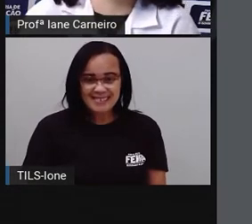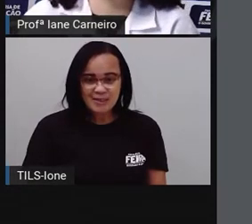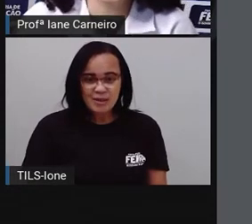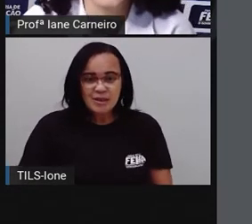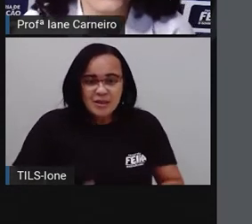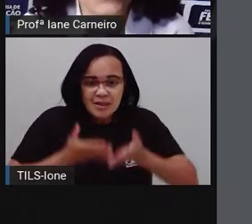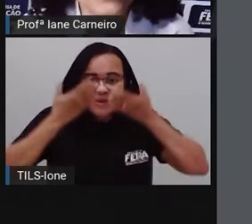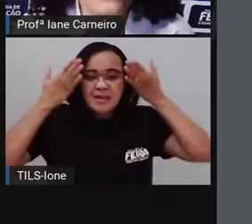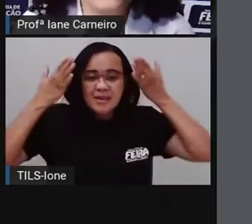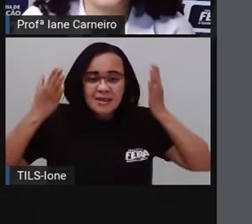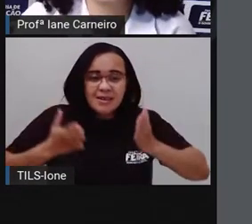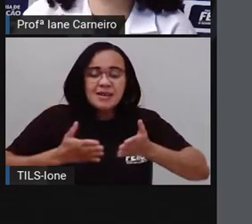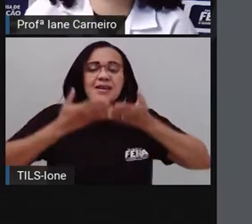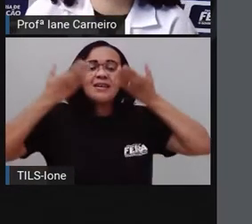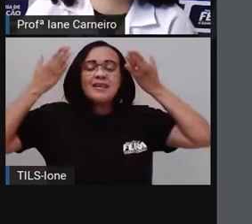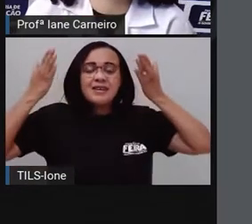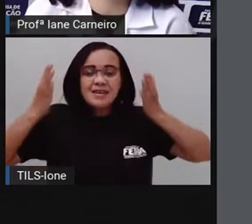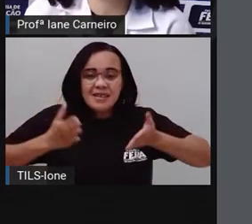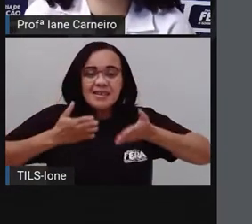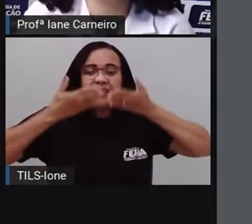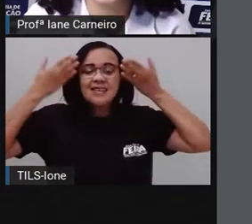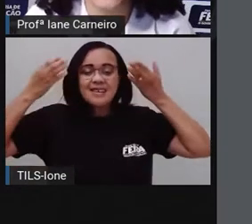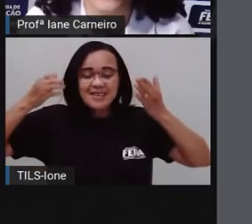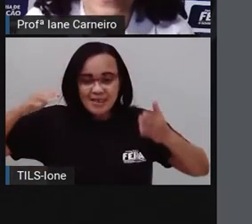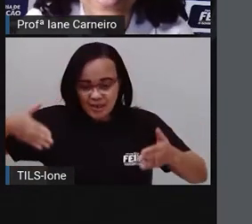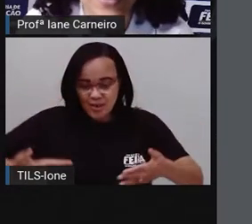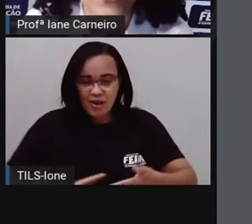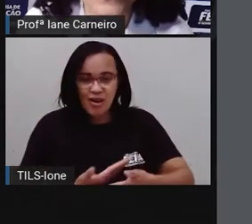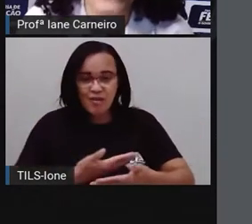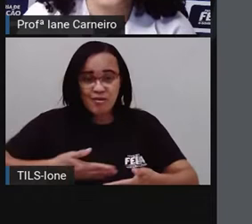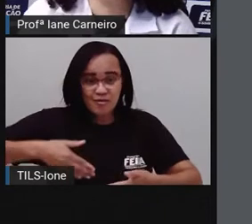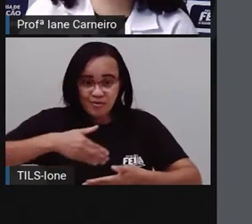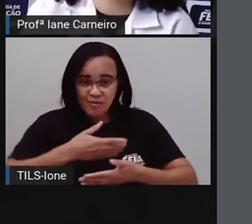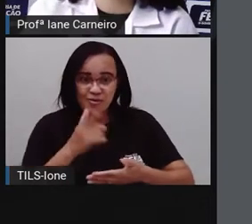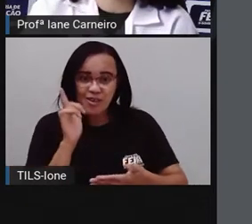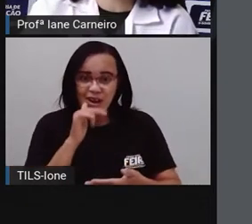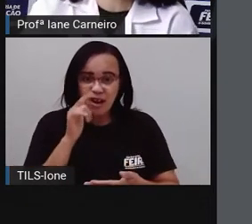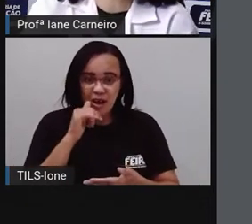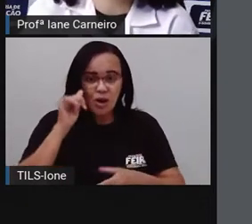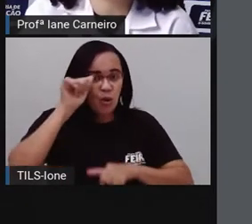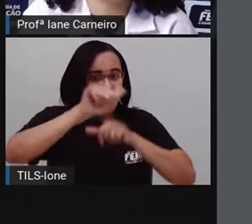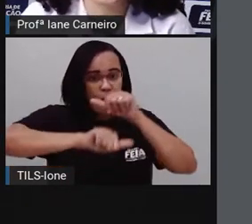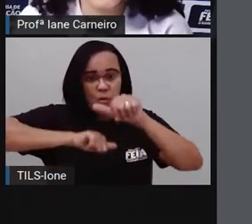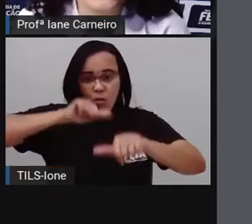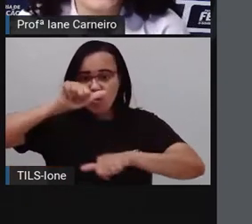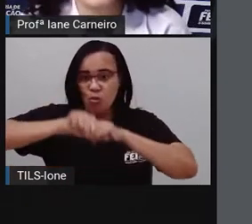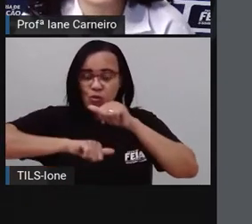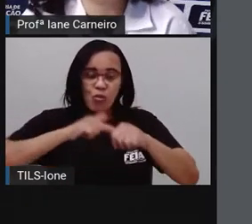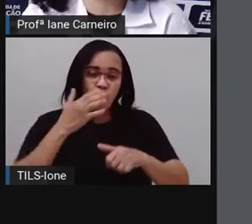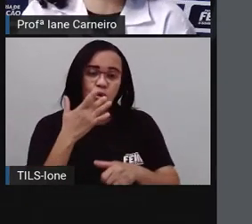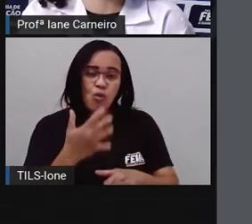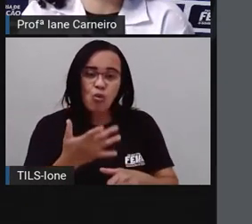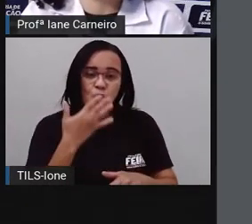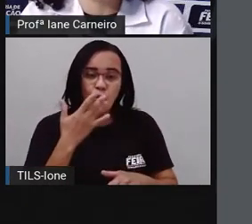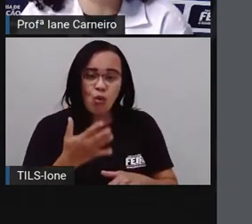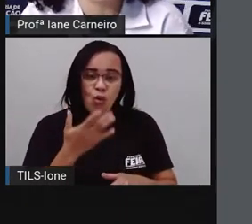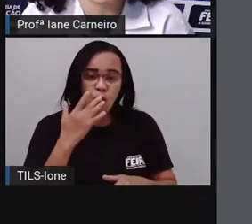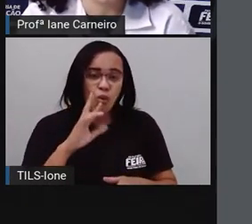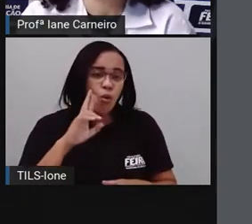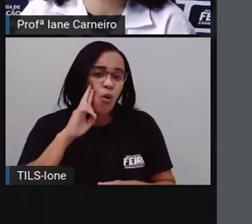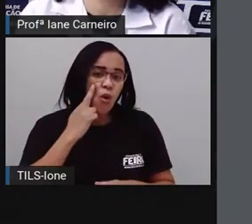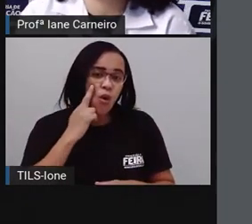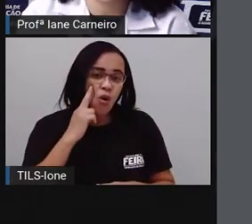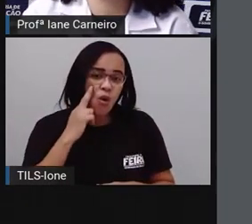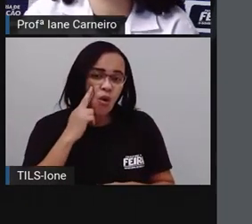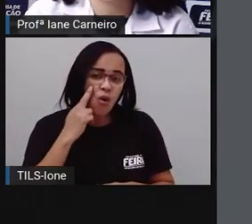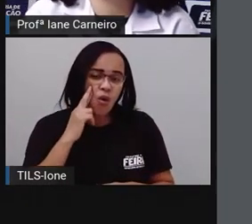Lavou o rosto numa folha cheia de orvalho. Mudou sua cor para a cor de rosa,